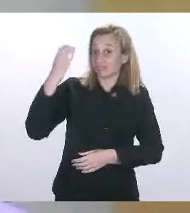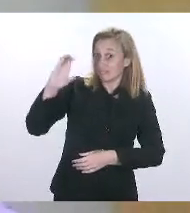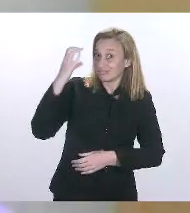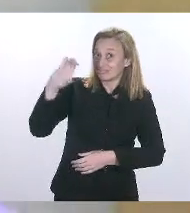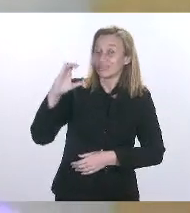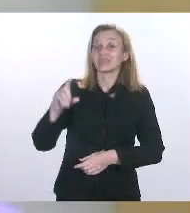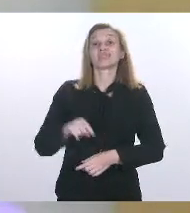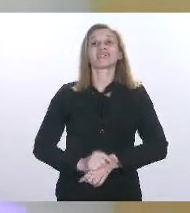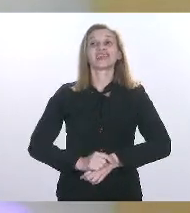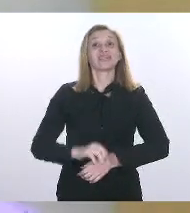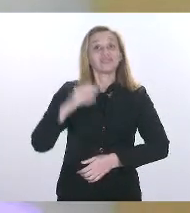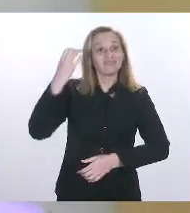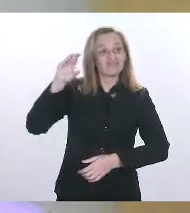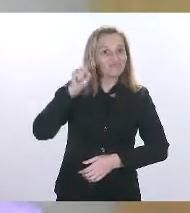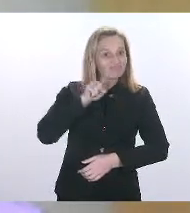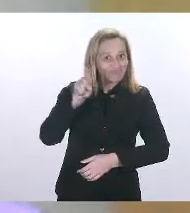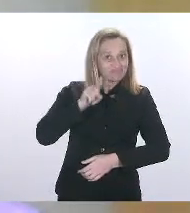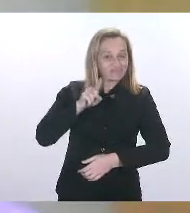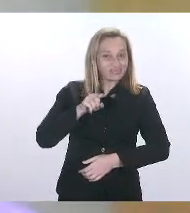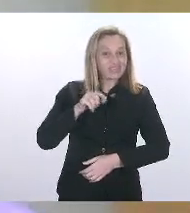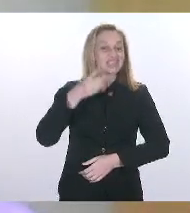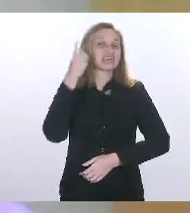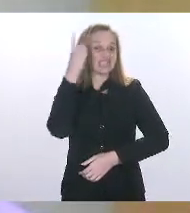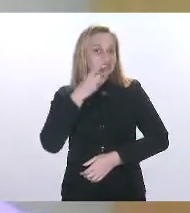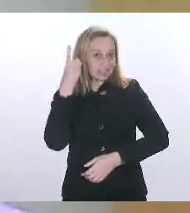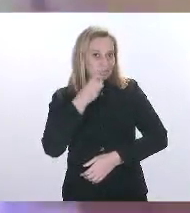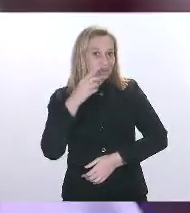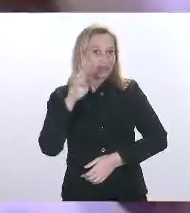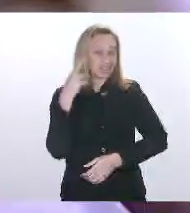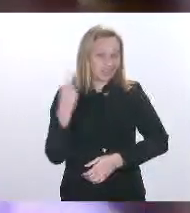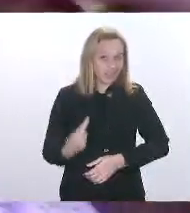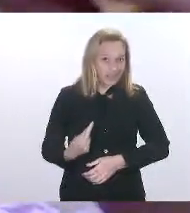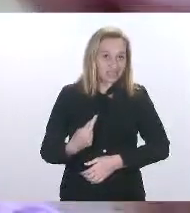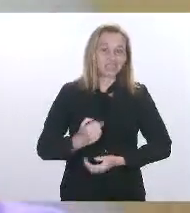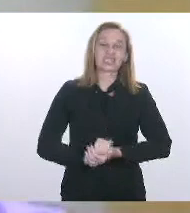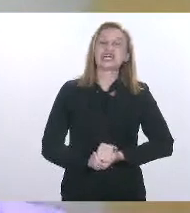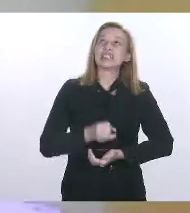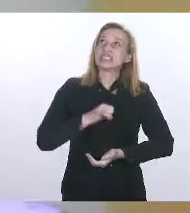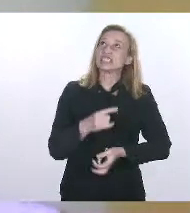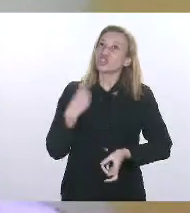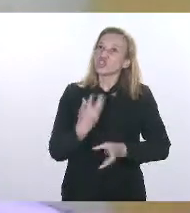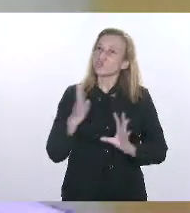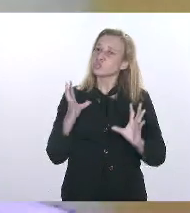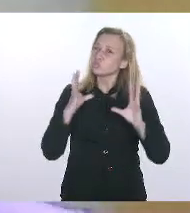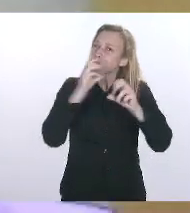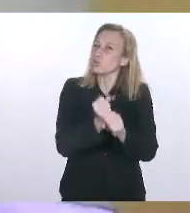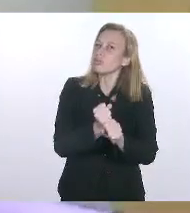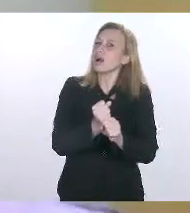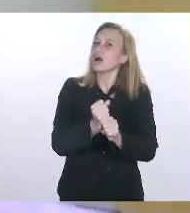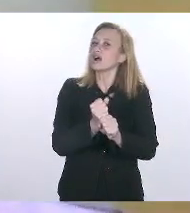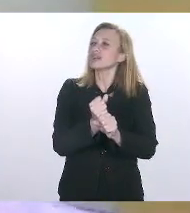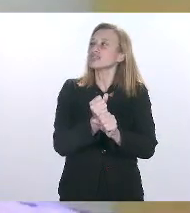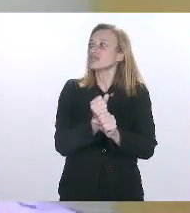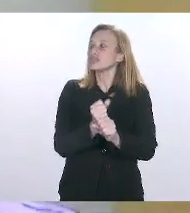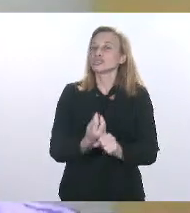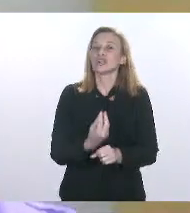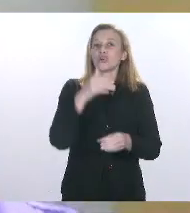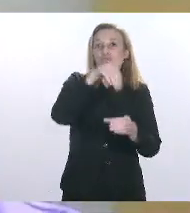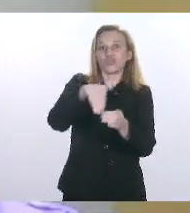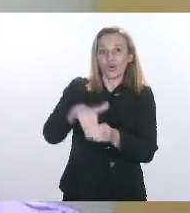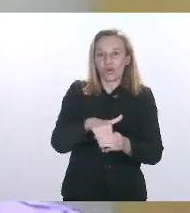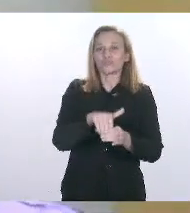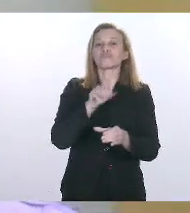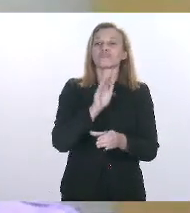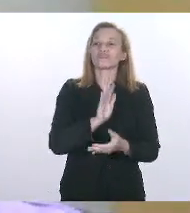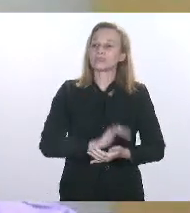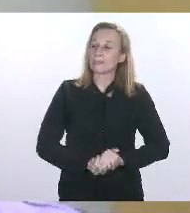E em Niterói, deputada Renata, se a gente somar os votos